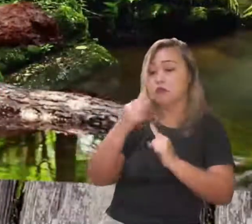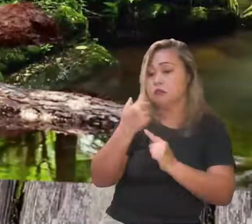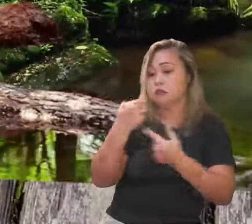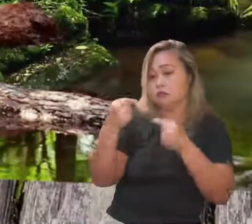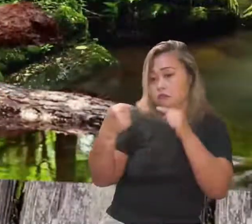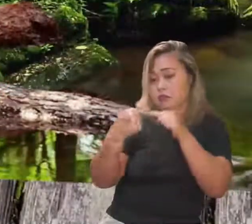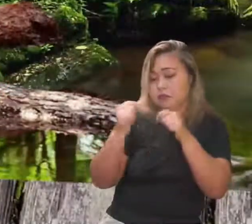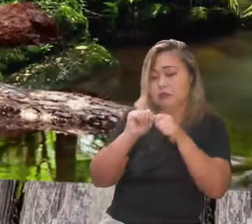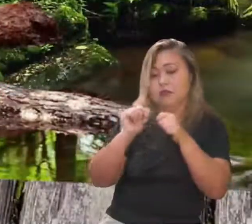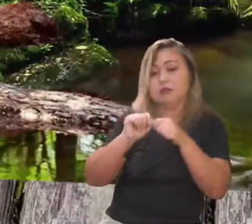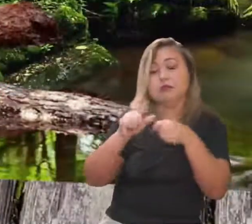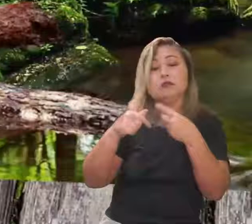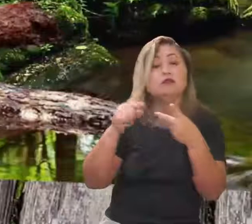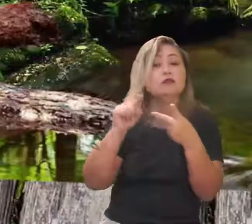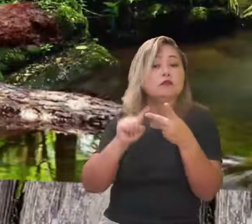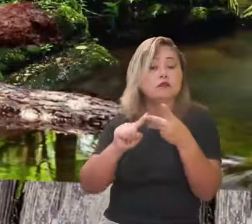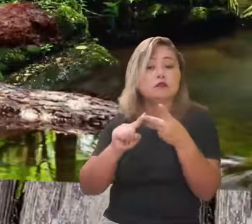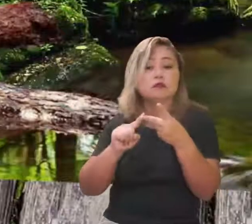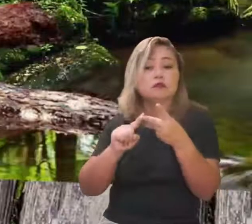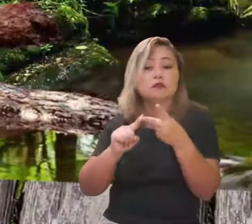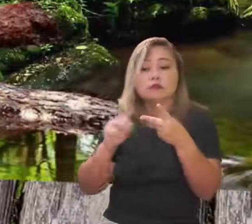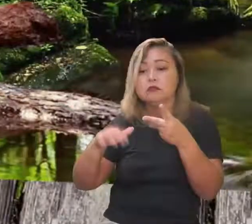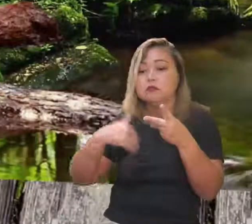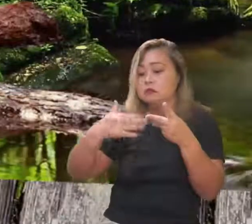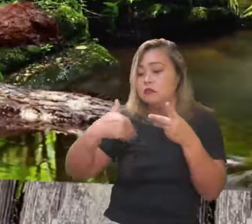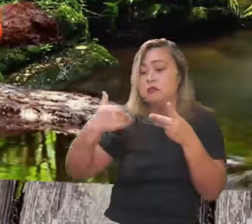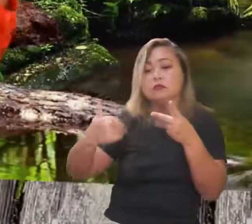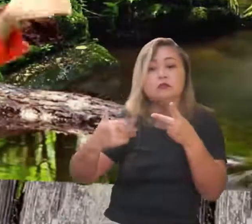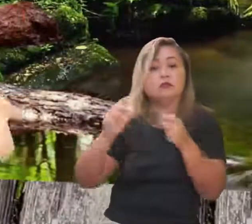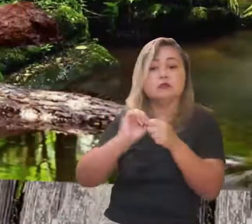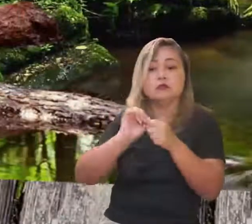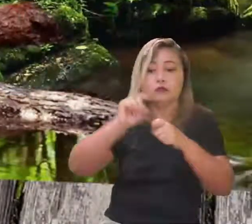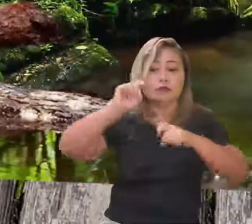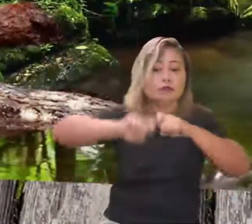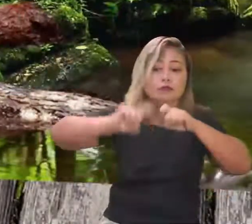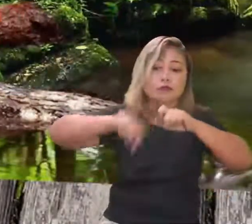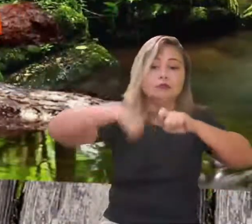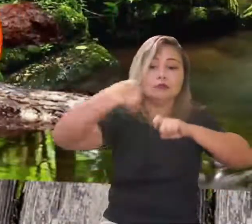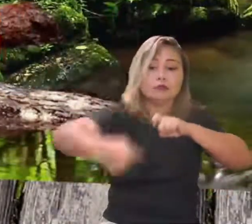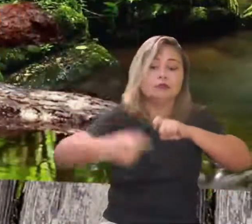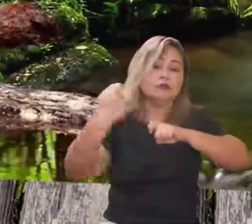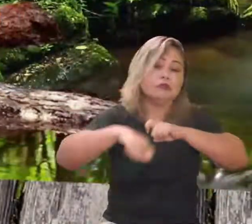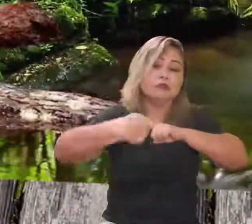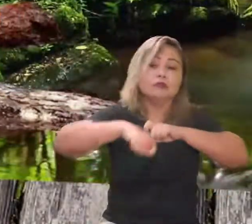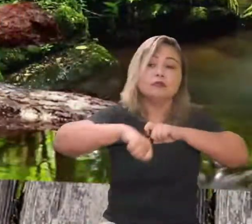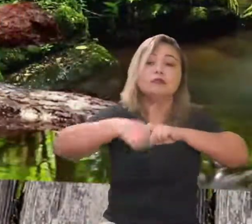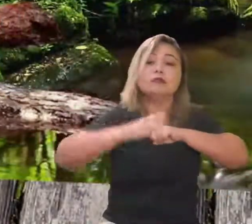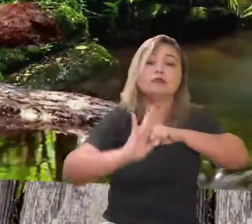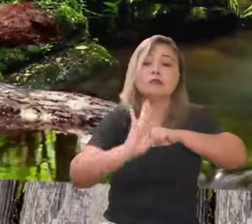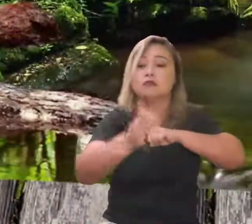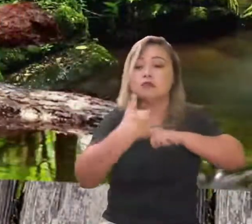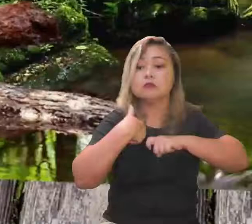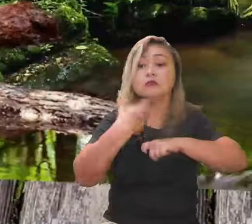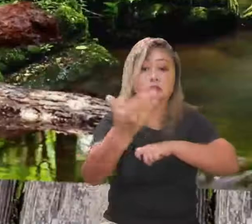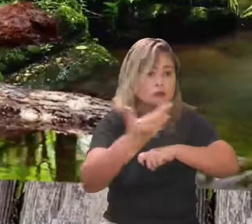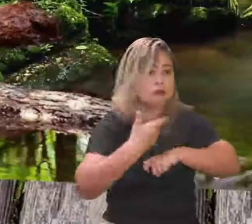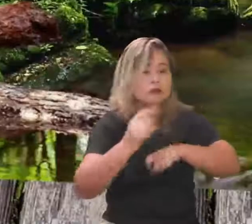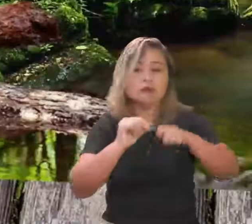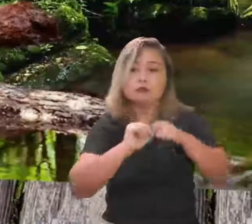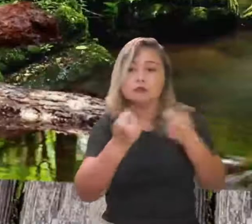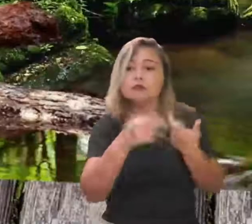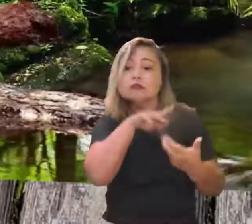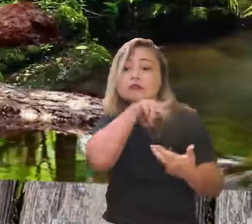com a sua alimentação. Aí vai chegar um momento que ele vai amadurecer e vai entrar no processo de reprodução. Outra necessidade a ser atendida. Tem parceiro